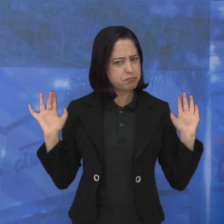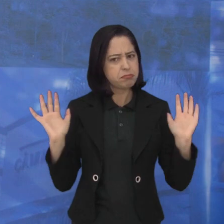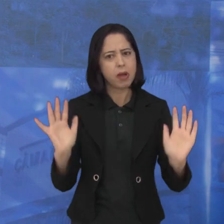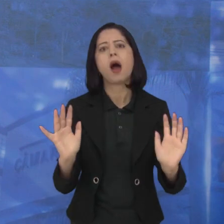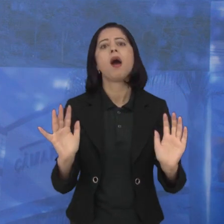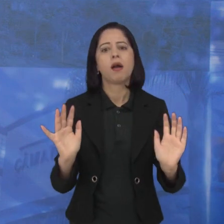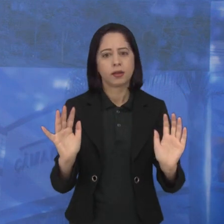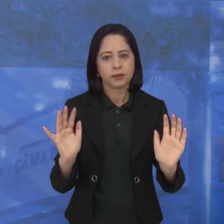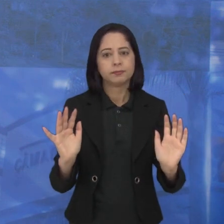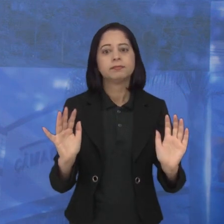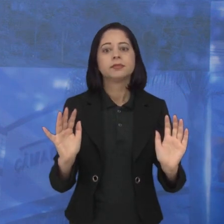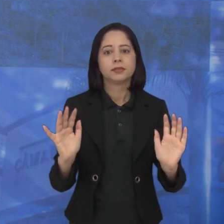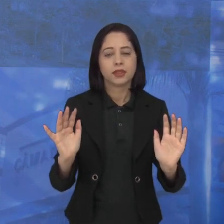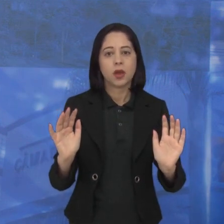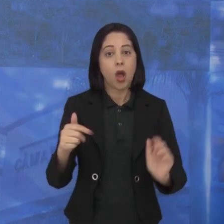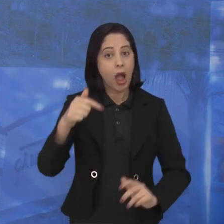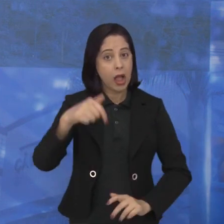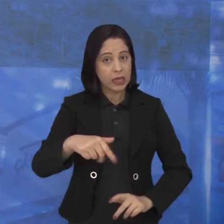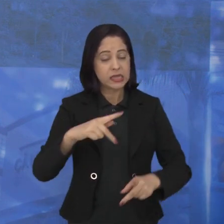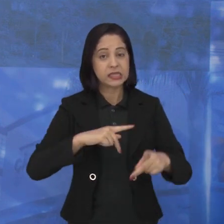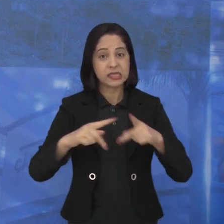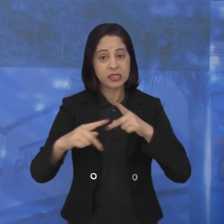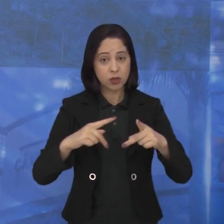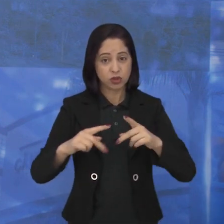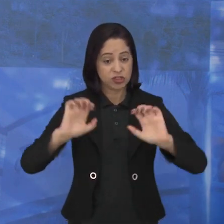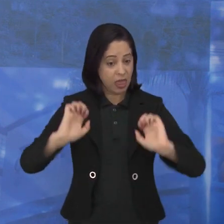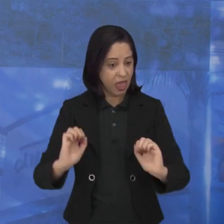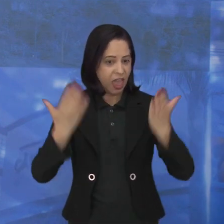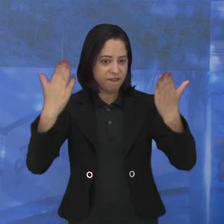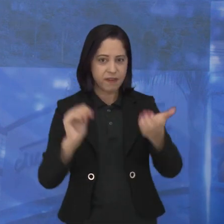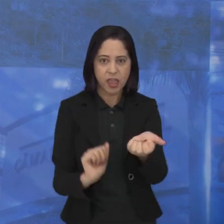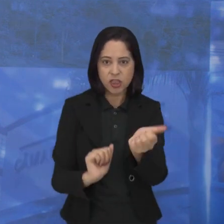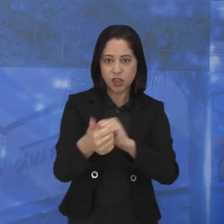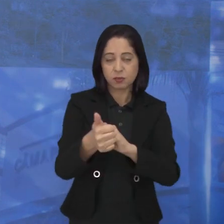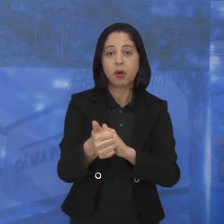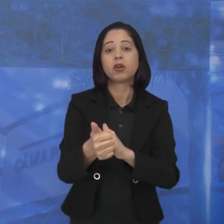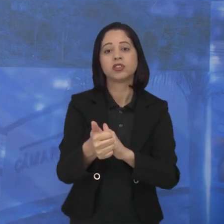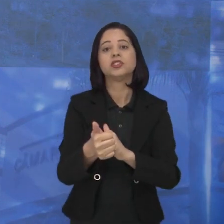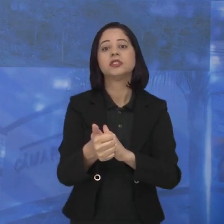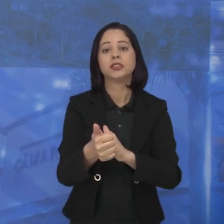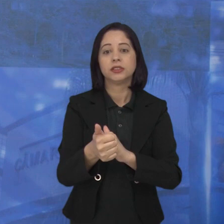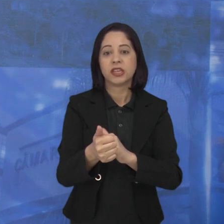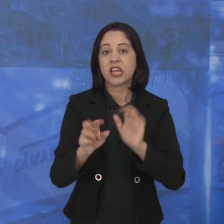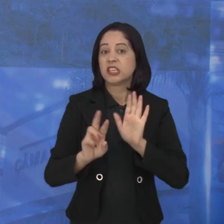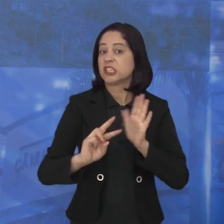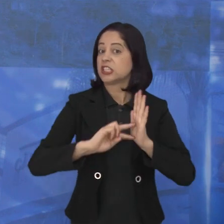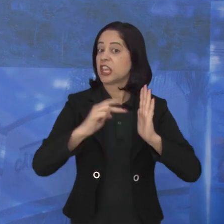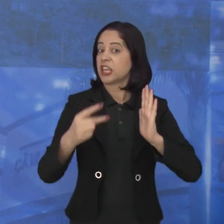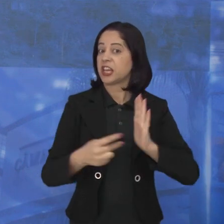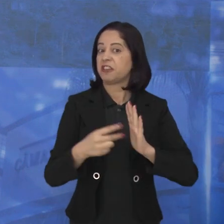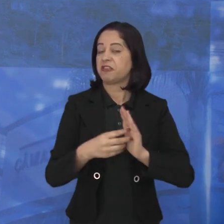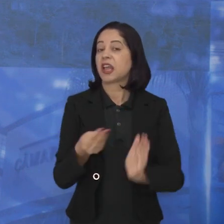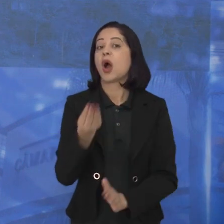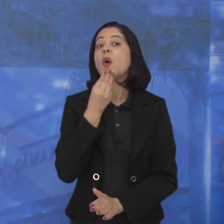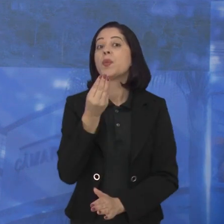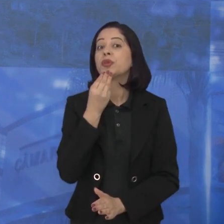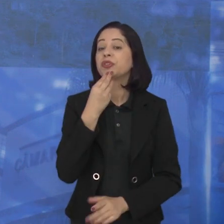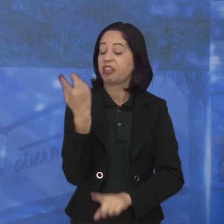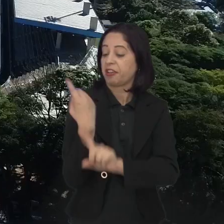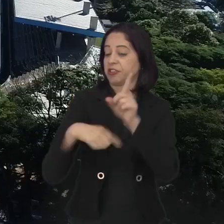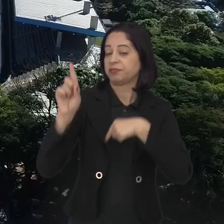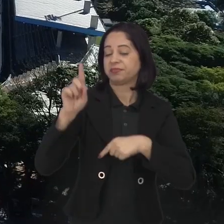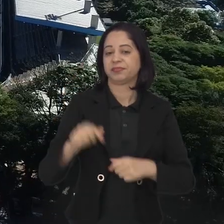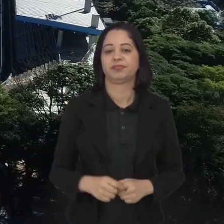do continente. E para a cidade, sediar mega eventos esportivos como esse representa uma